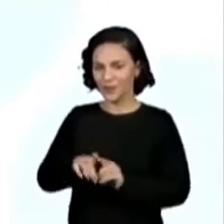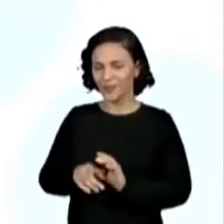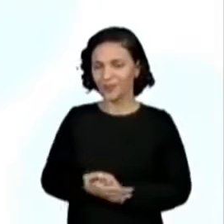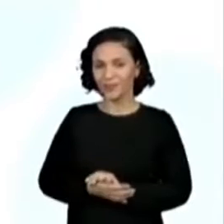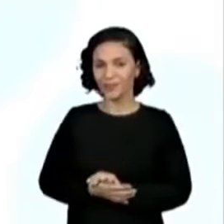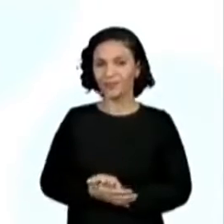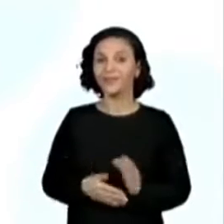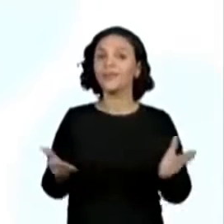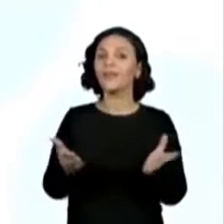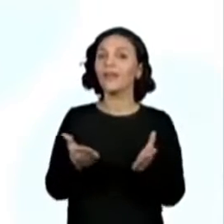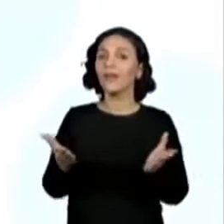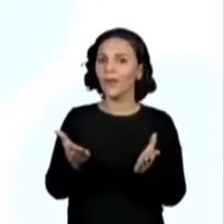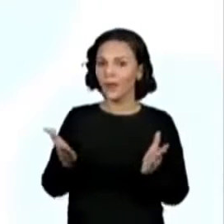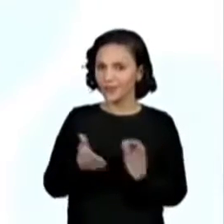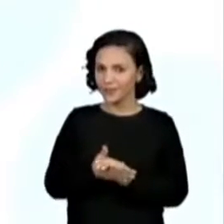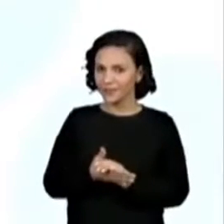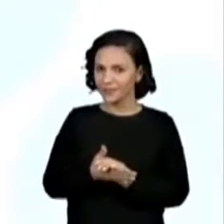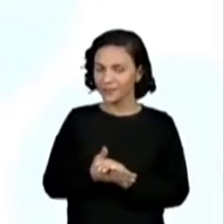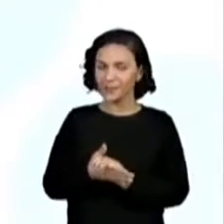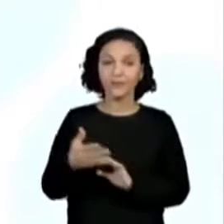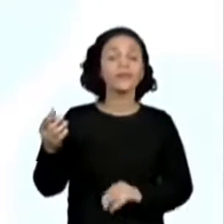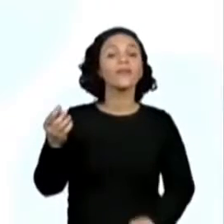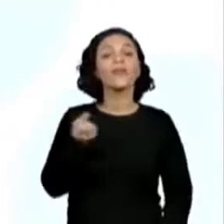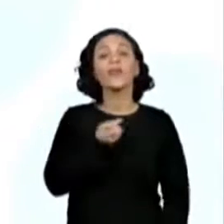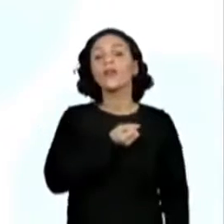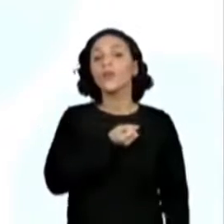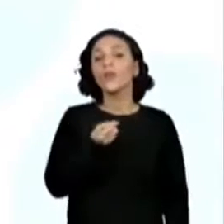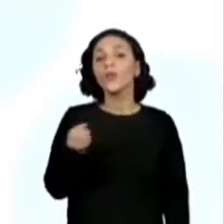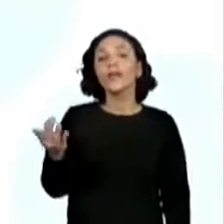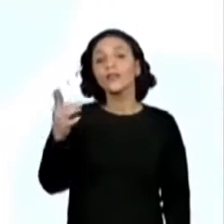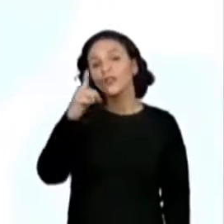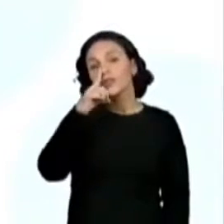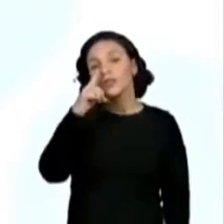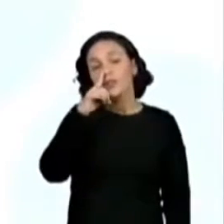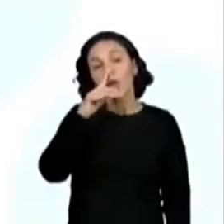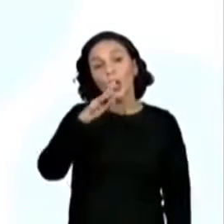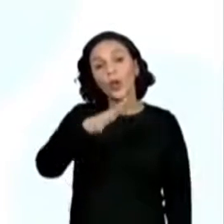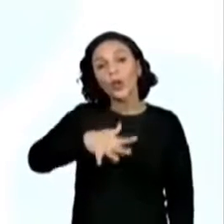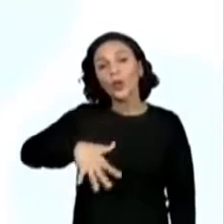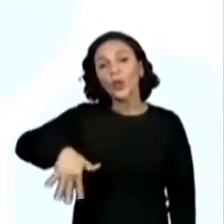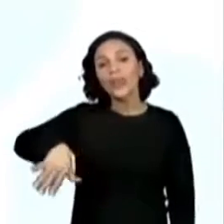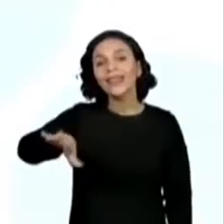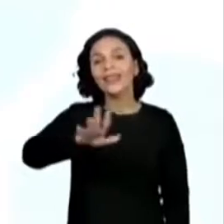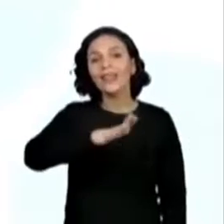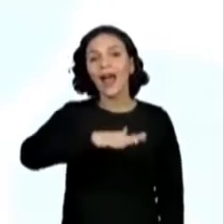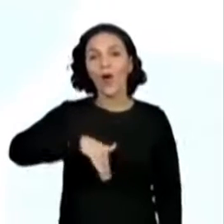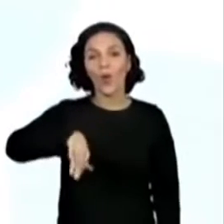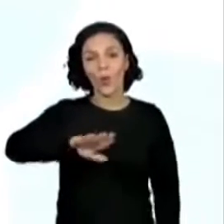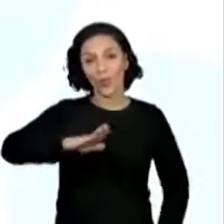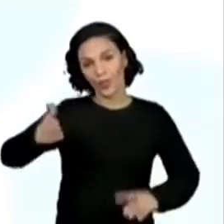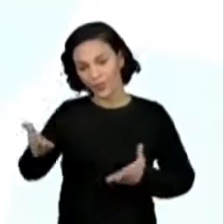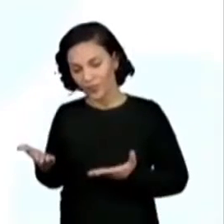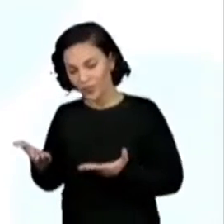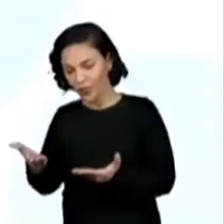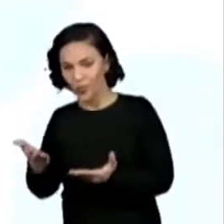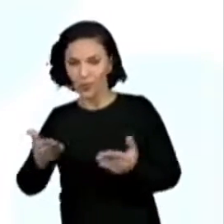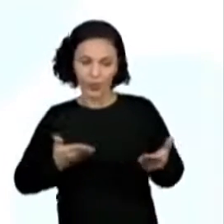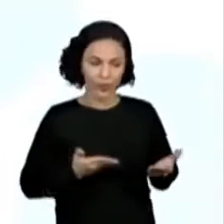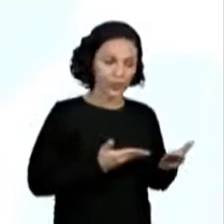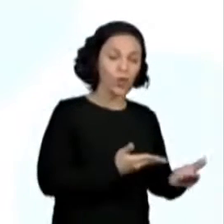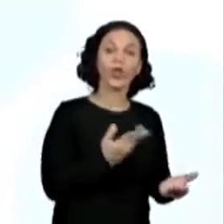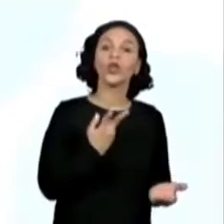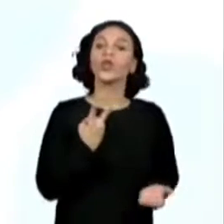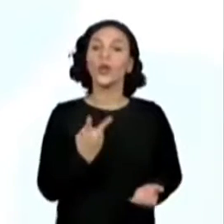Agora vem, quantos biscoitos foram feitos no total das duas